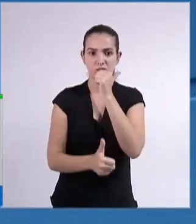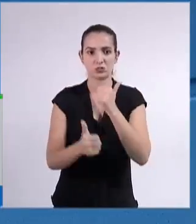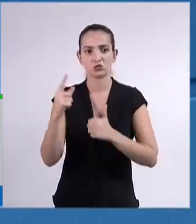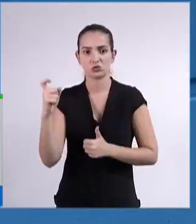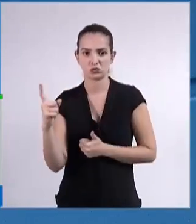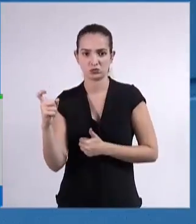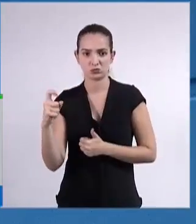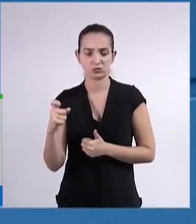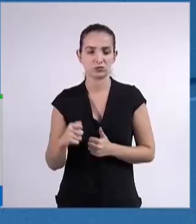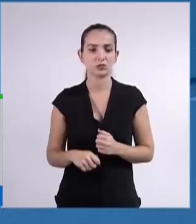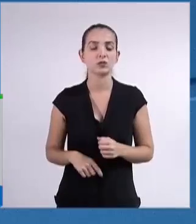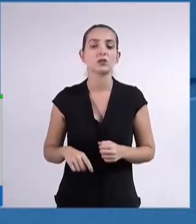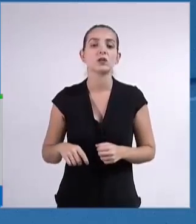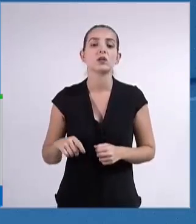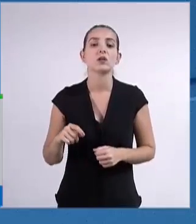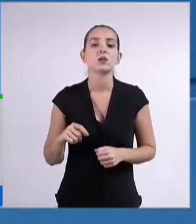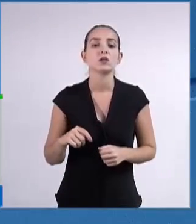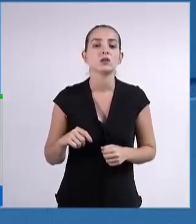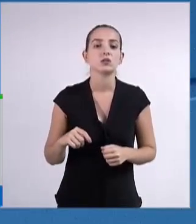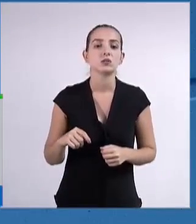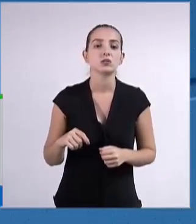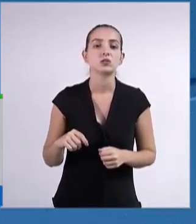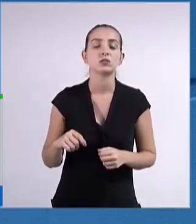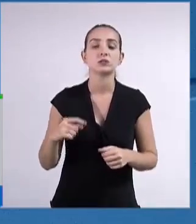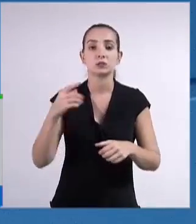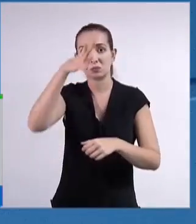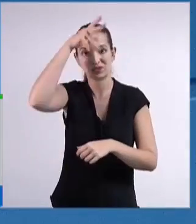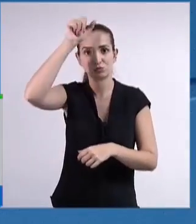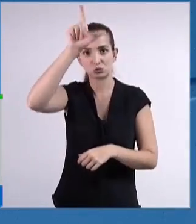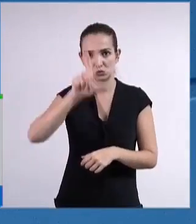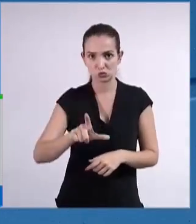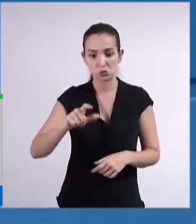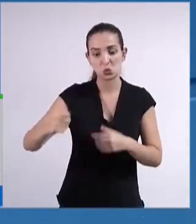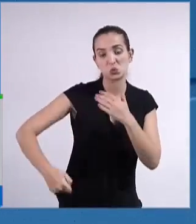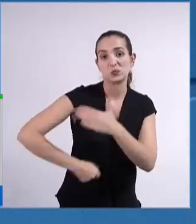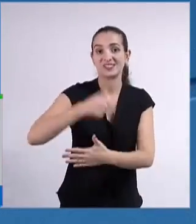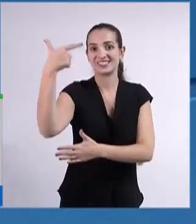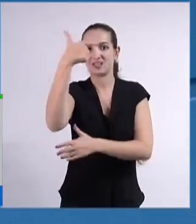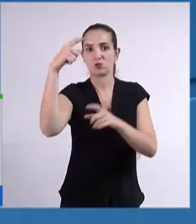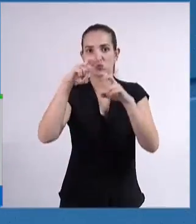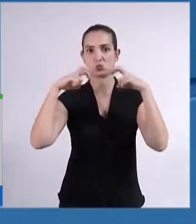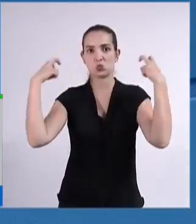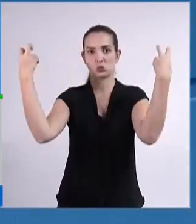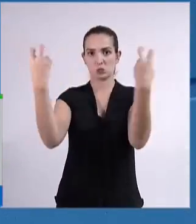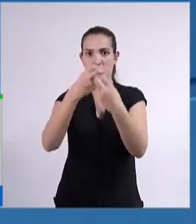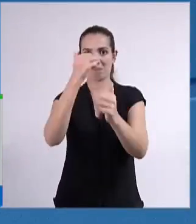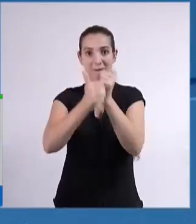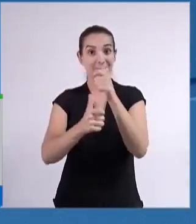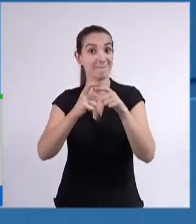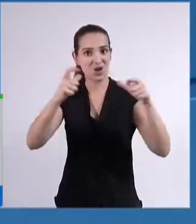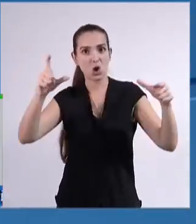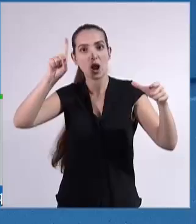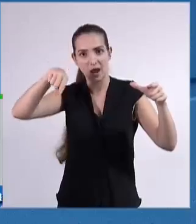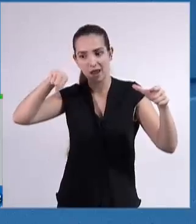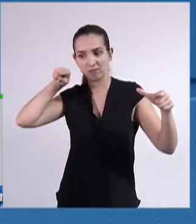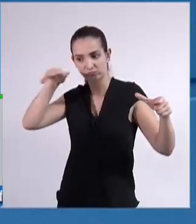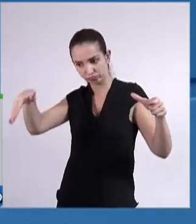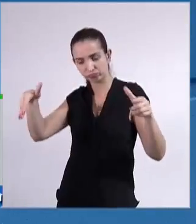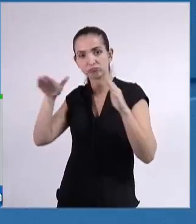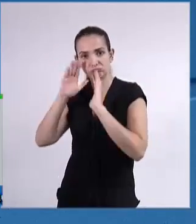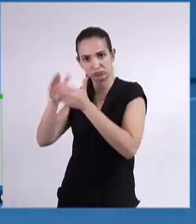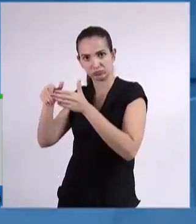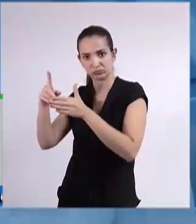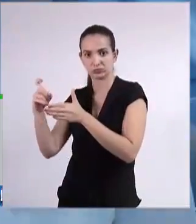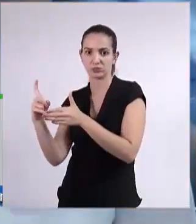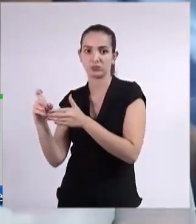estádio de Dourados, aliás, do Mato Grosso do Sul, que está interditado. O time de Dourados está jogando em Itaporã,